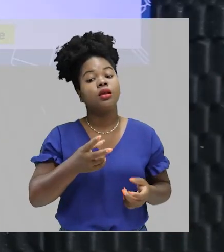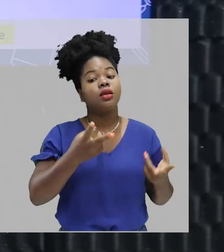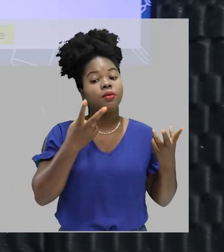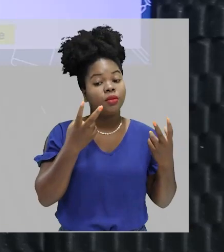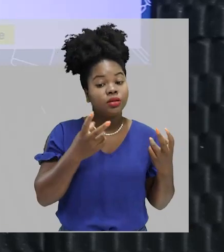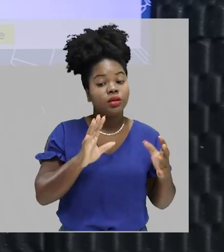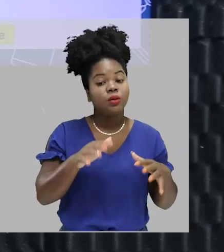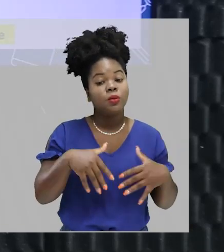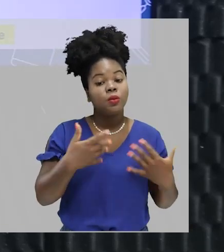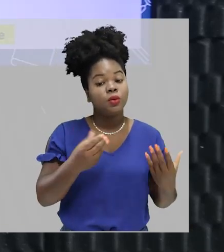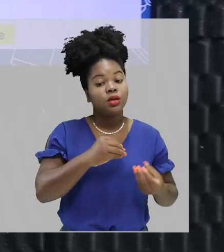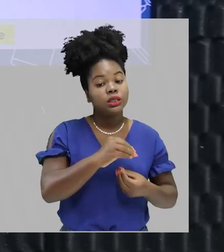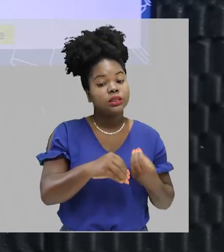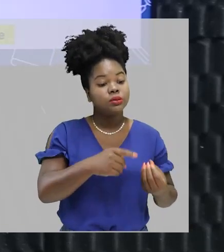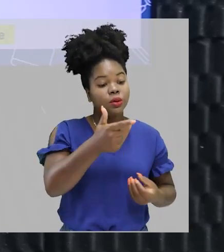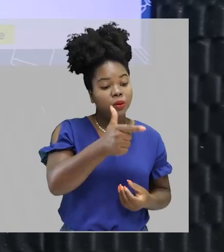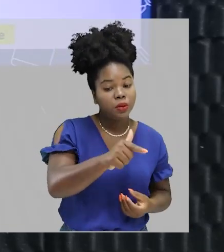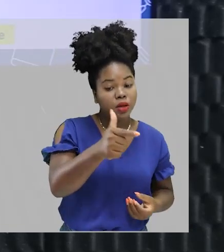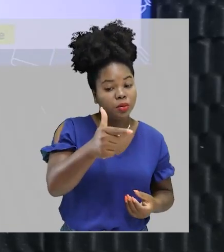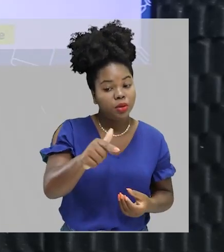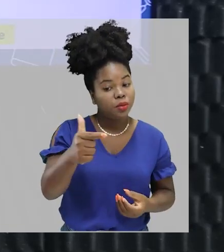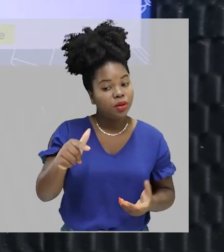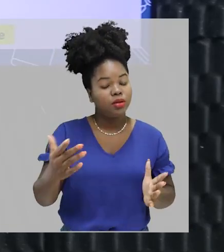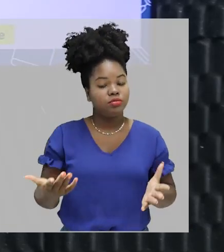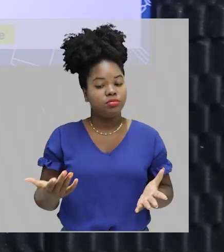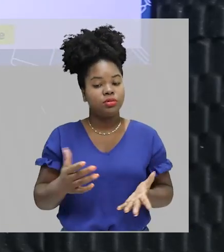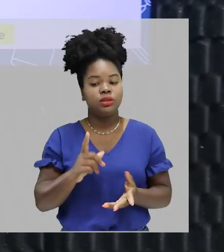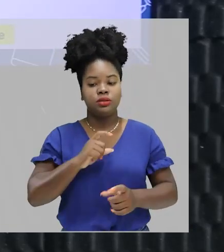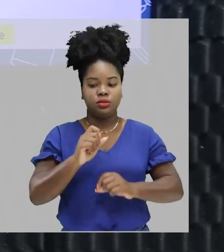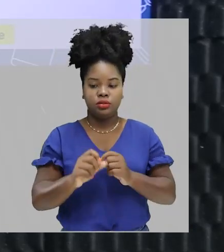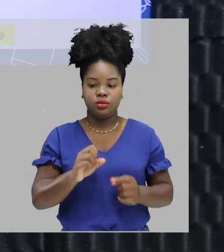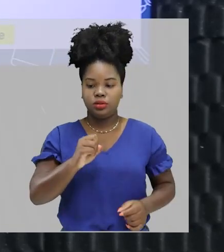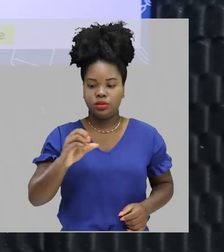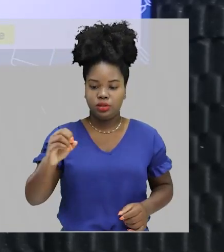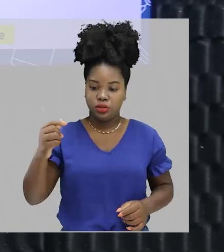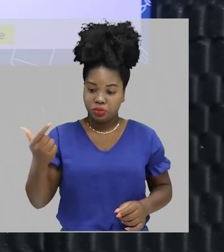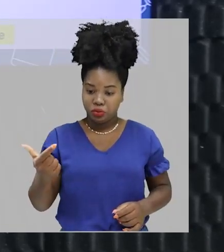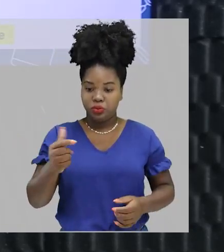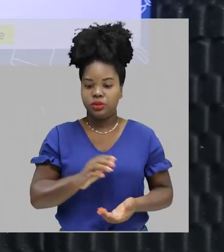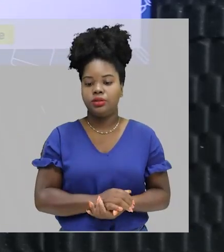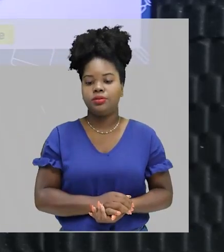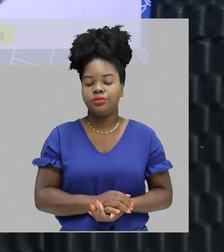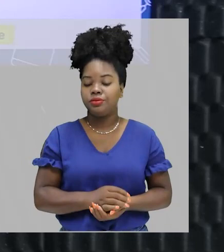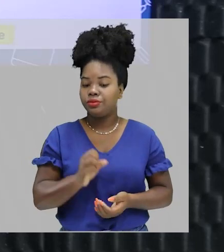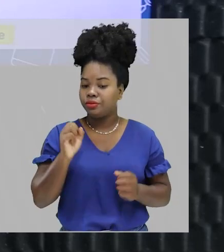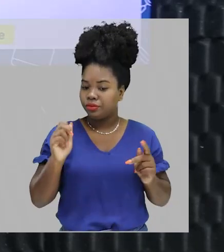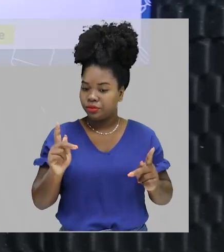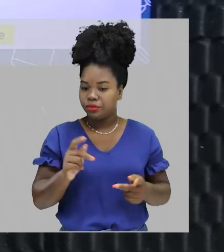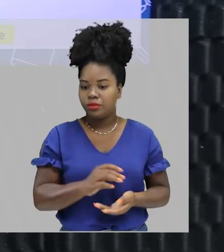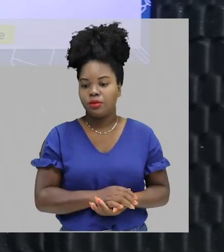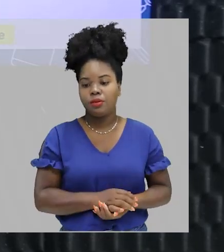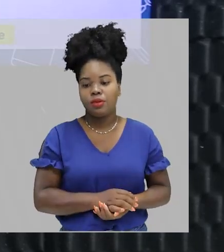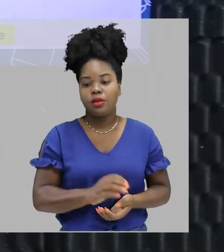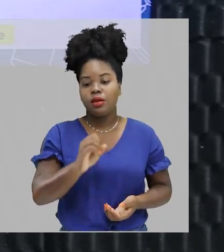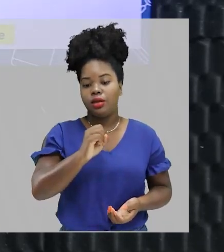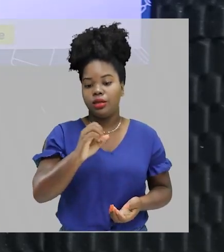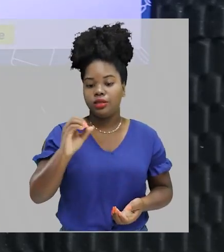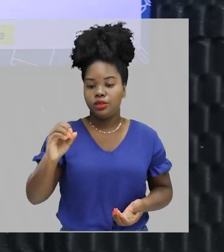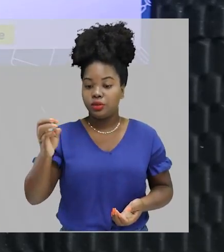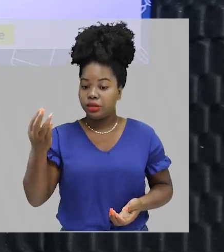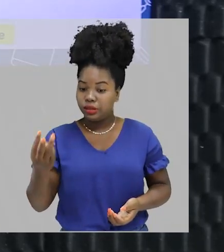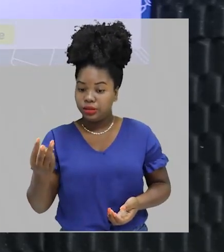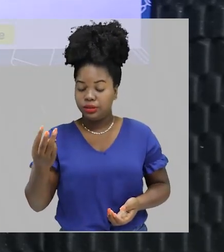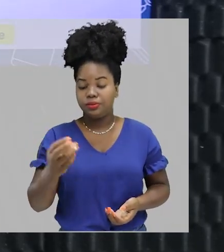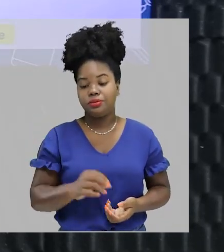aquelas substâncias que estão se repetindo. No caso aqui eu tenho o SO2, certo? E o